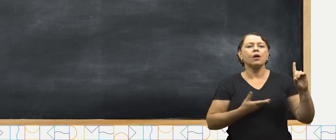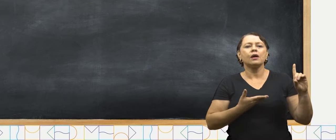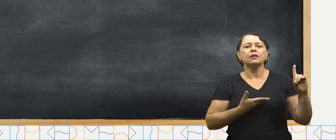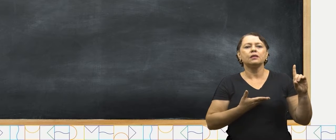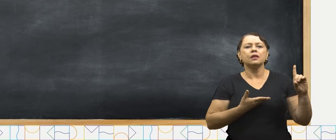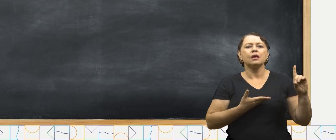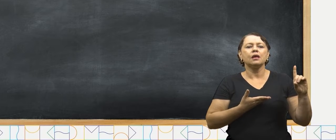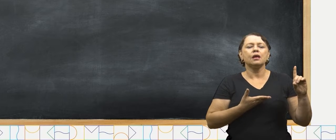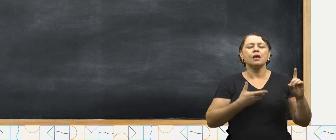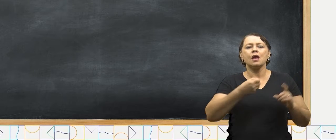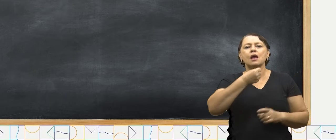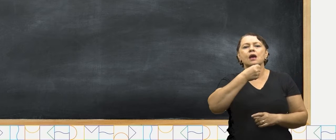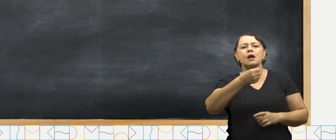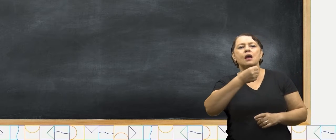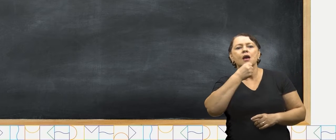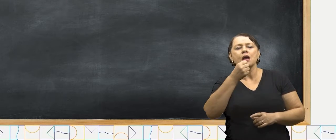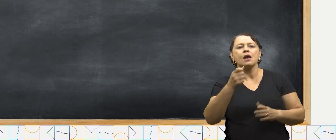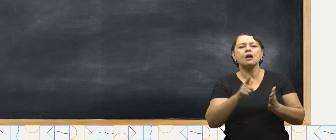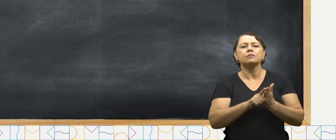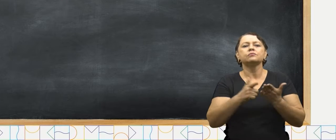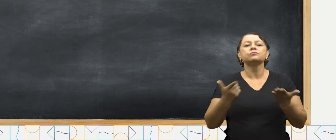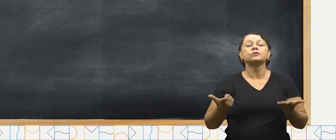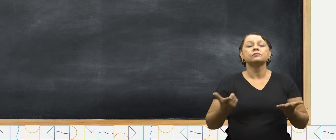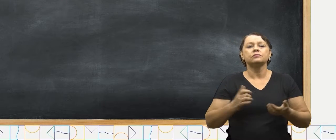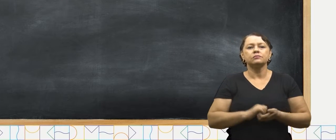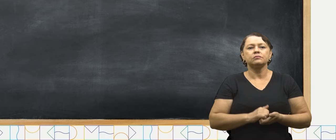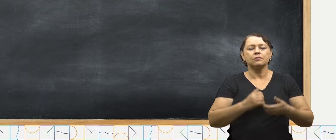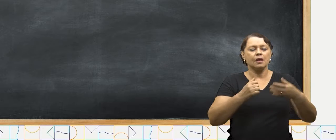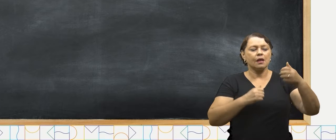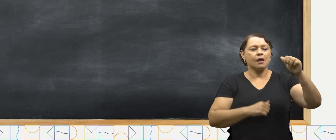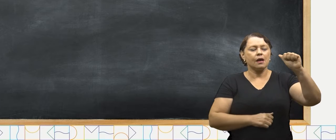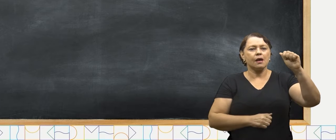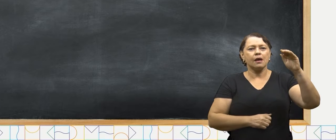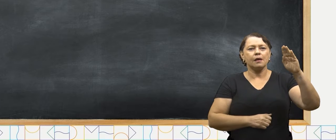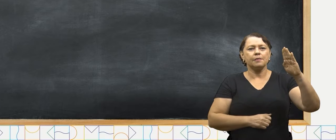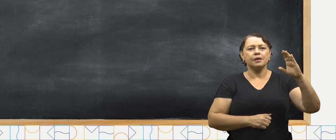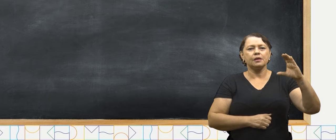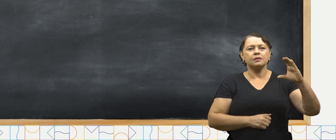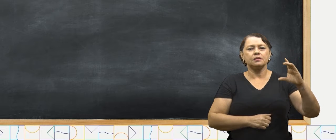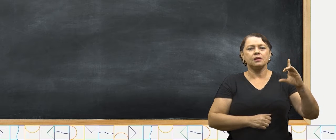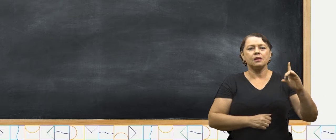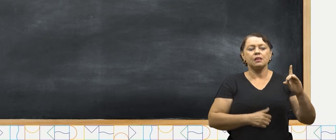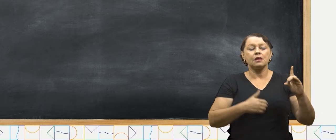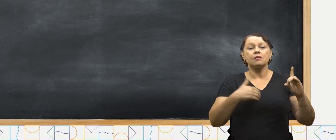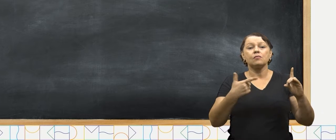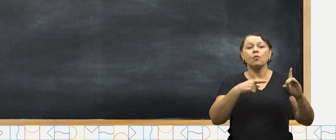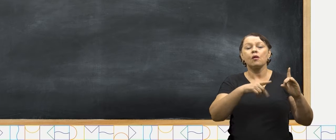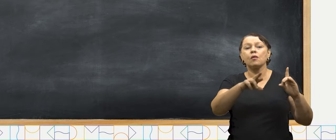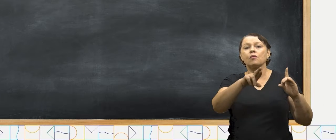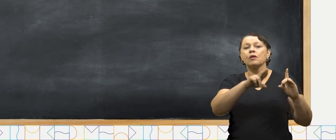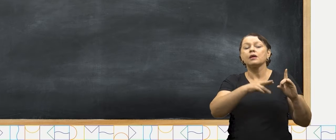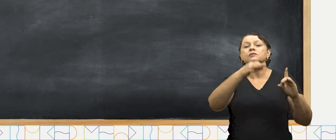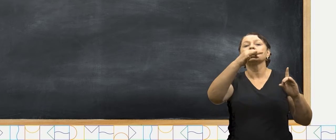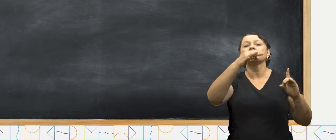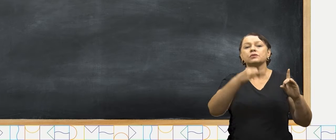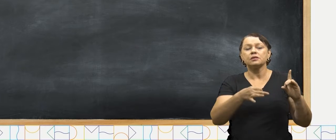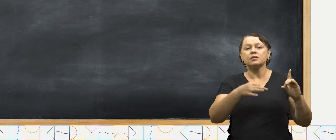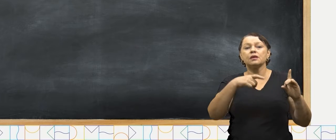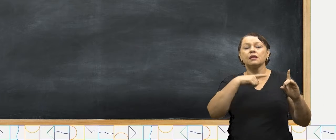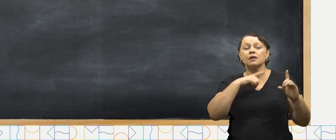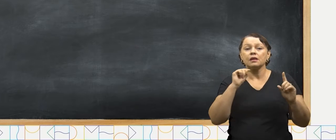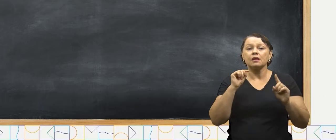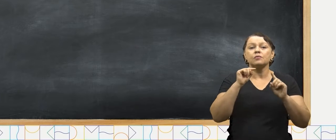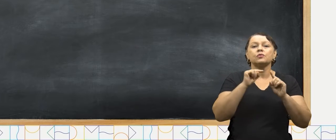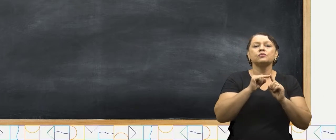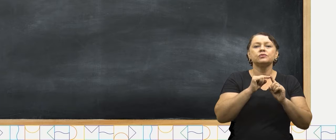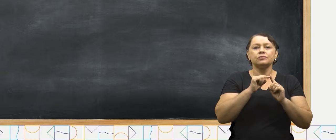correta é a letra D, reportagens. Destes gêneros apresentados a você, qual deles